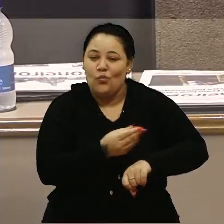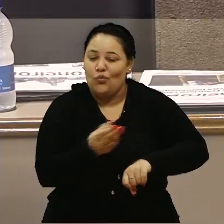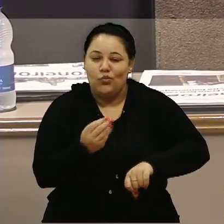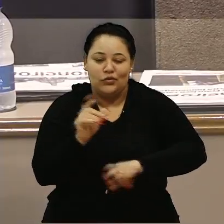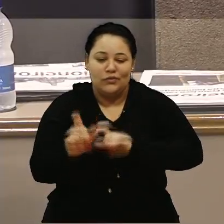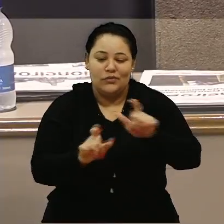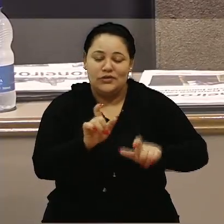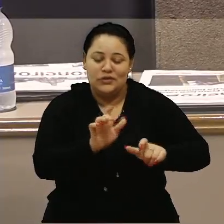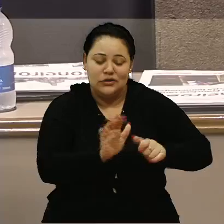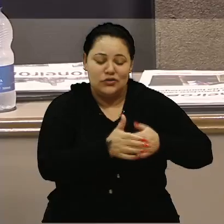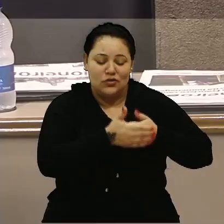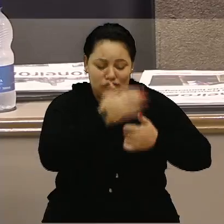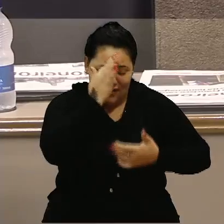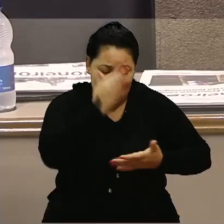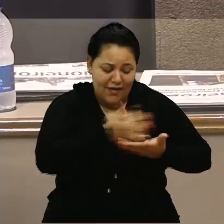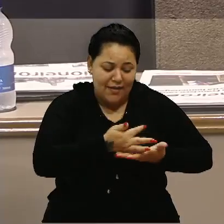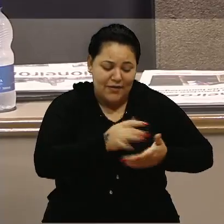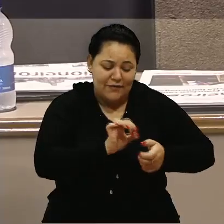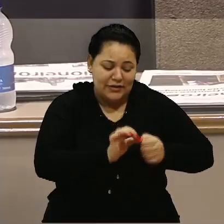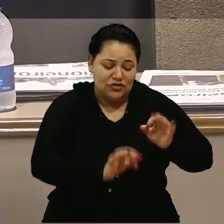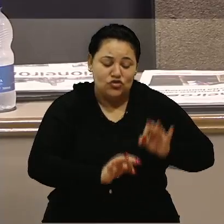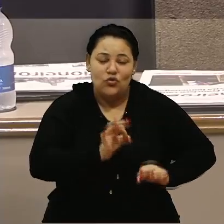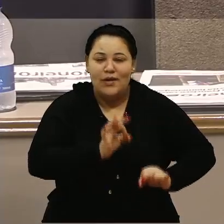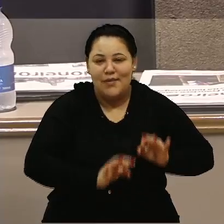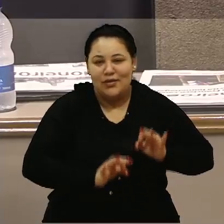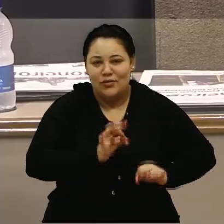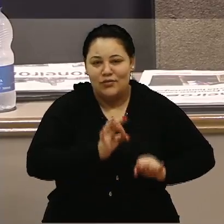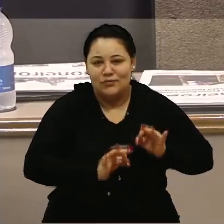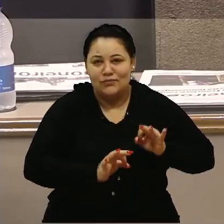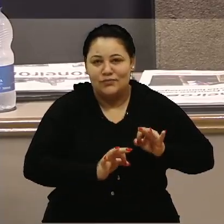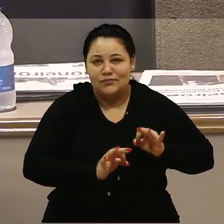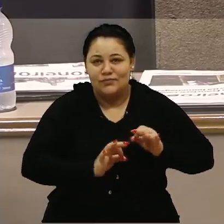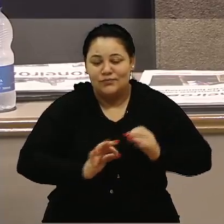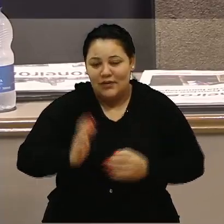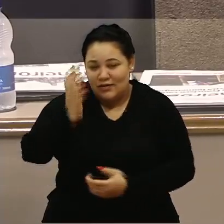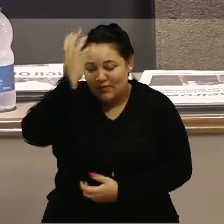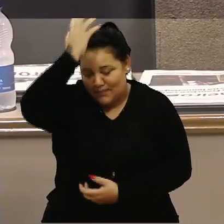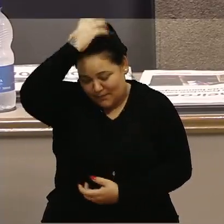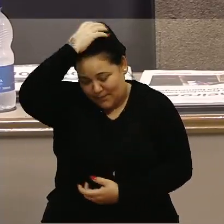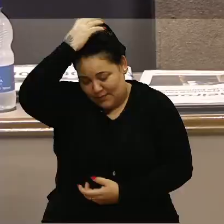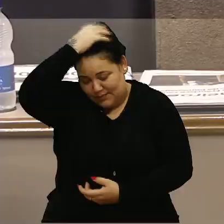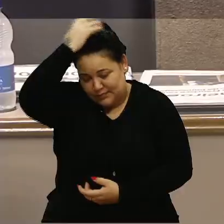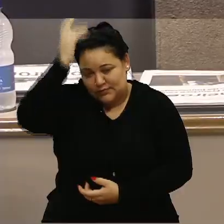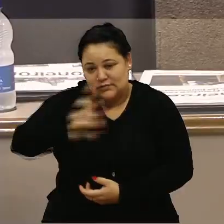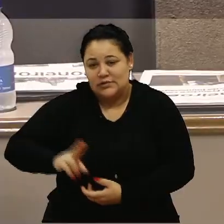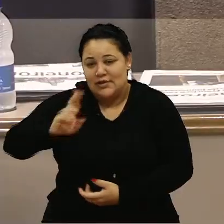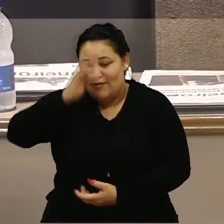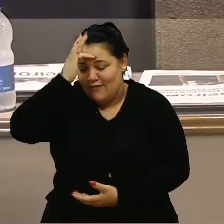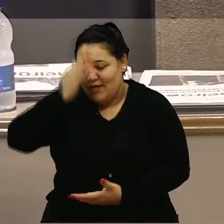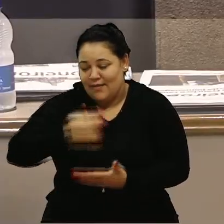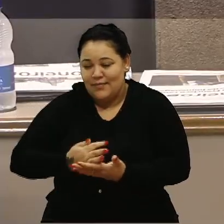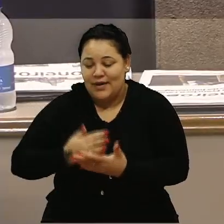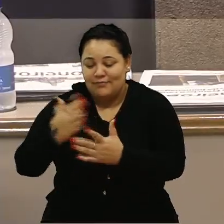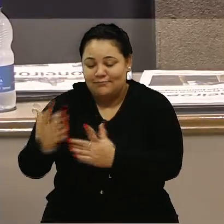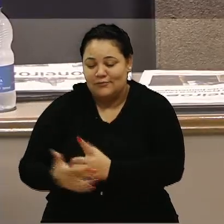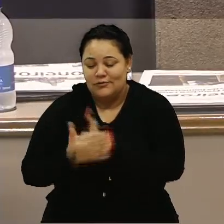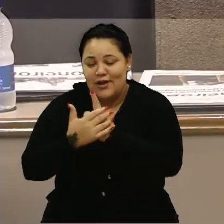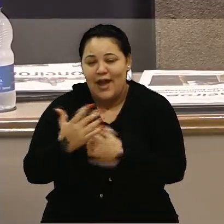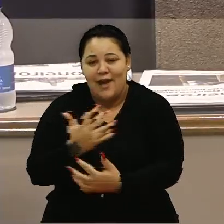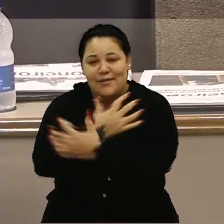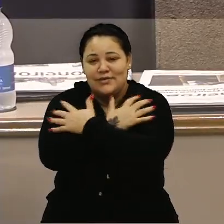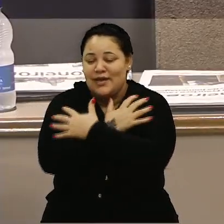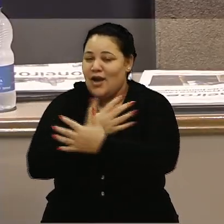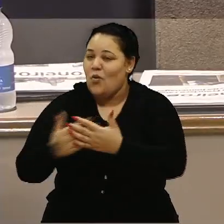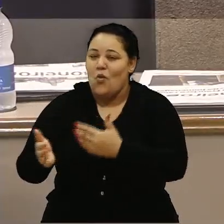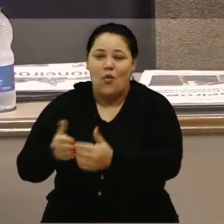esconde atrás da fé para julgar, ele usava a fé para abraçar, seja quem fosse. No fim,